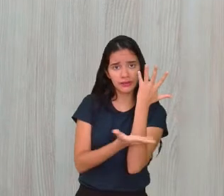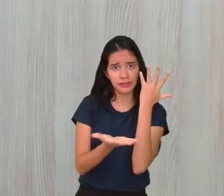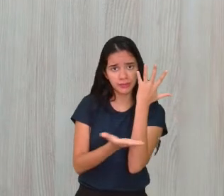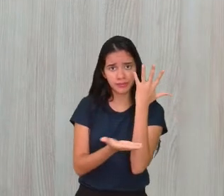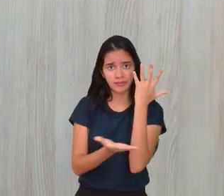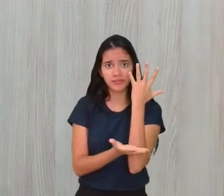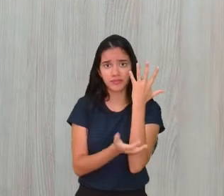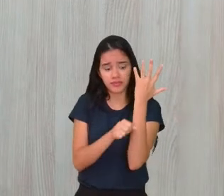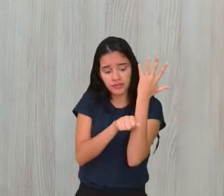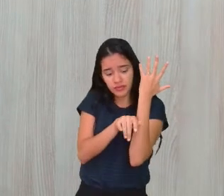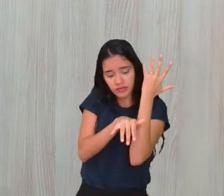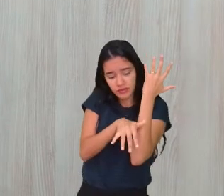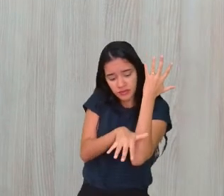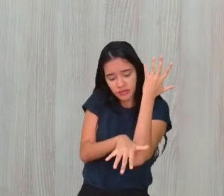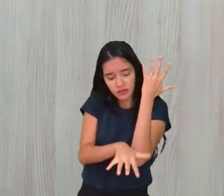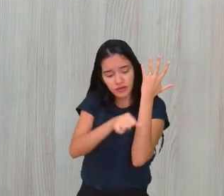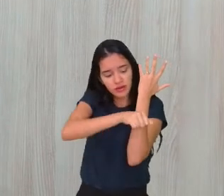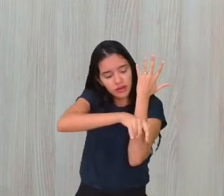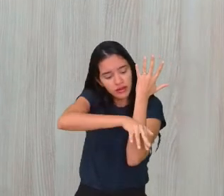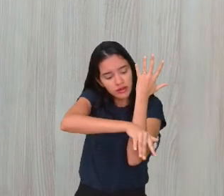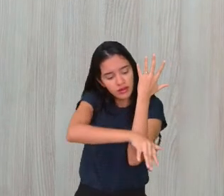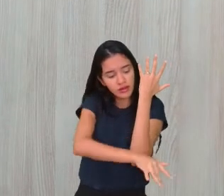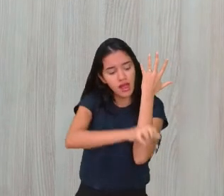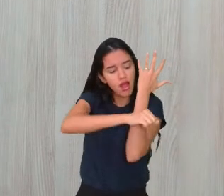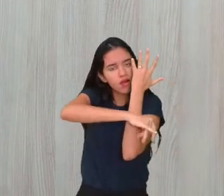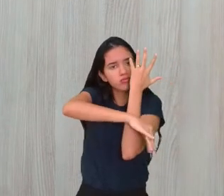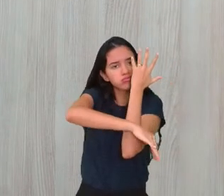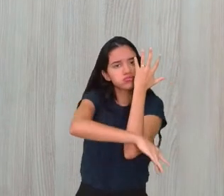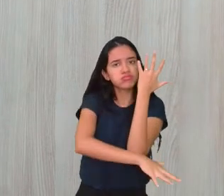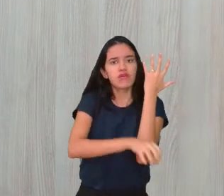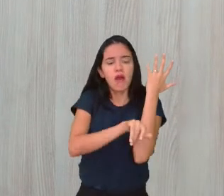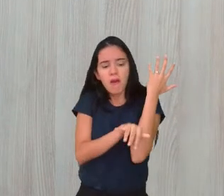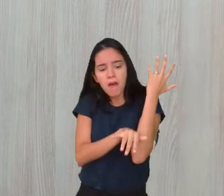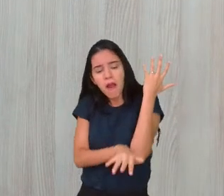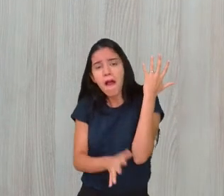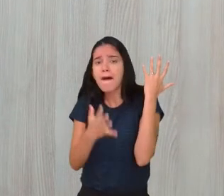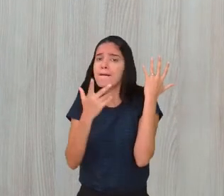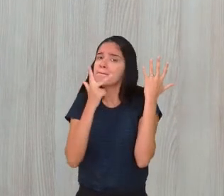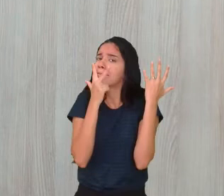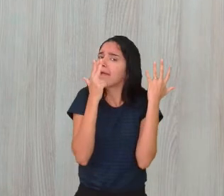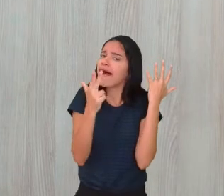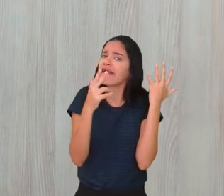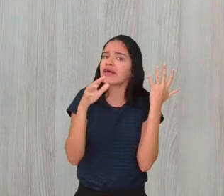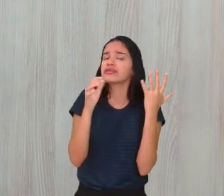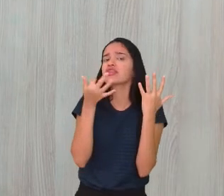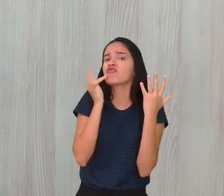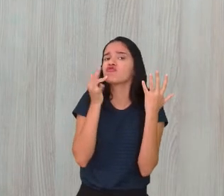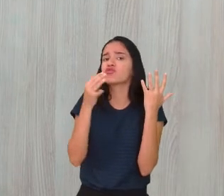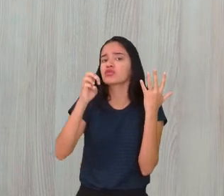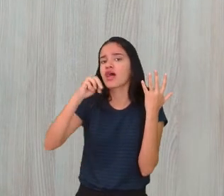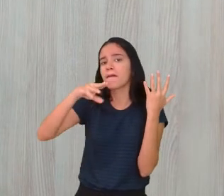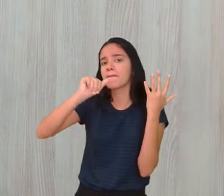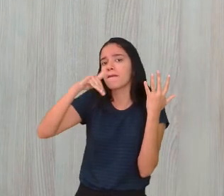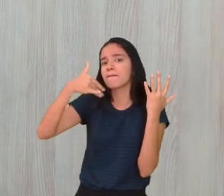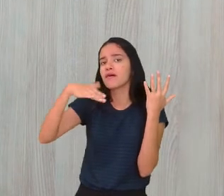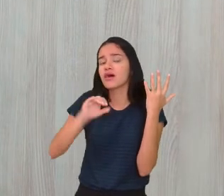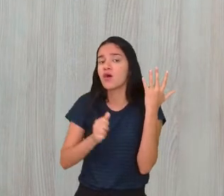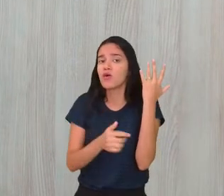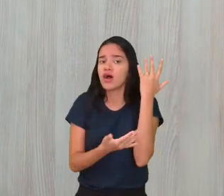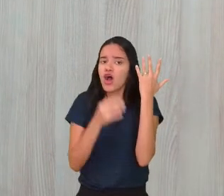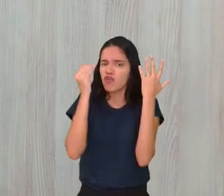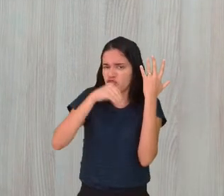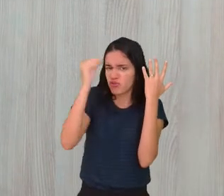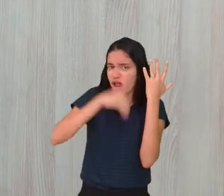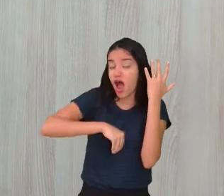parece com, o tronco dela é muito semelhante ao tronco do mamão. Né? É uma madeira não muito resistente,